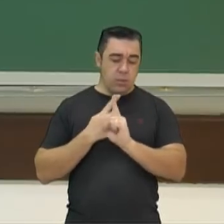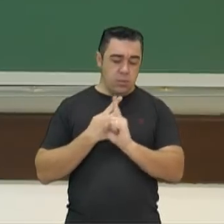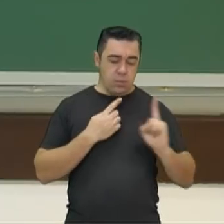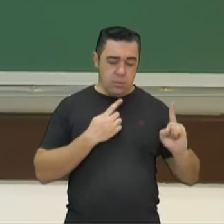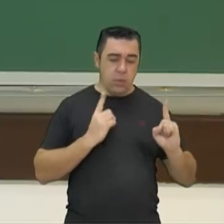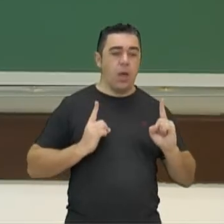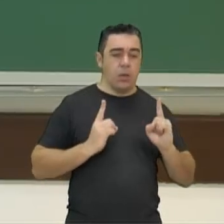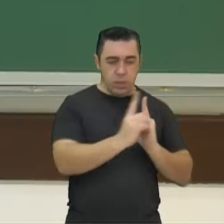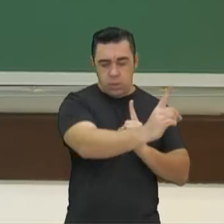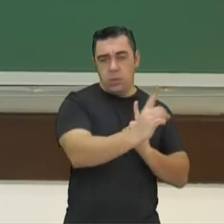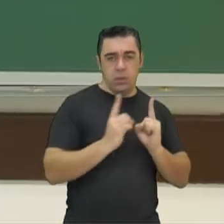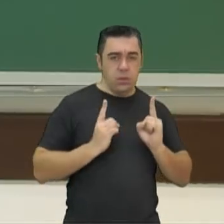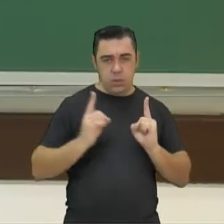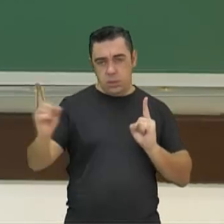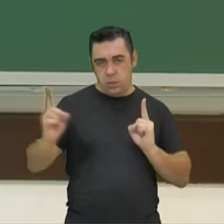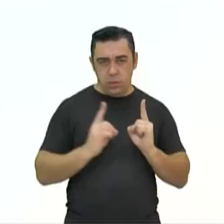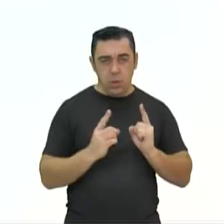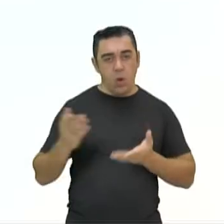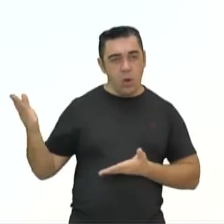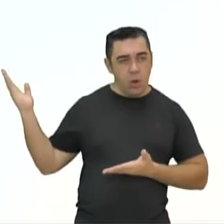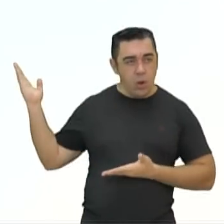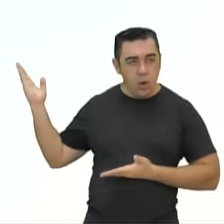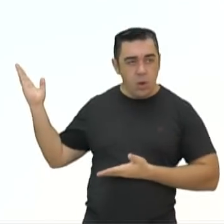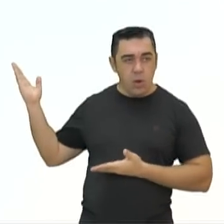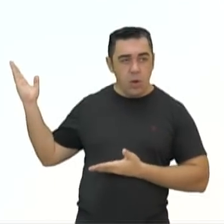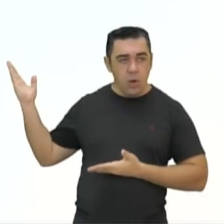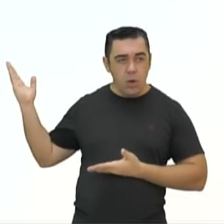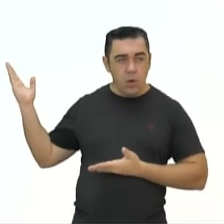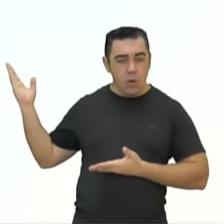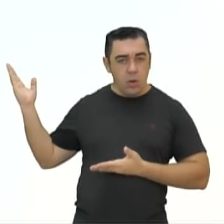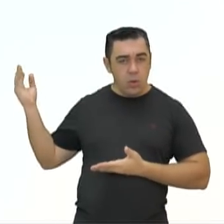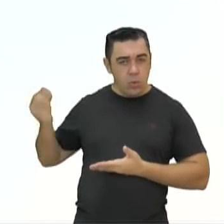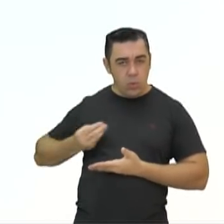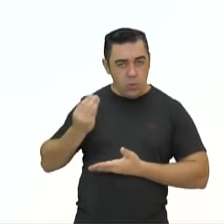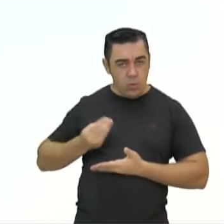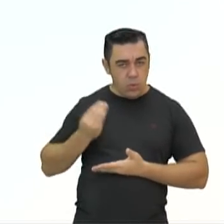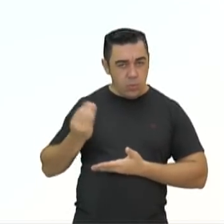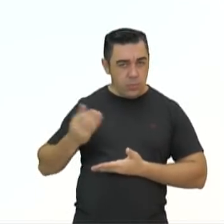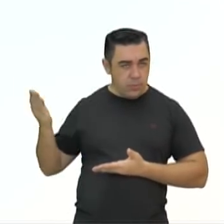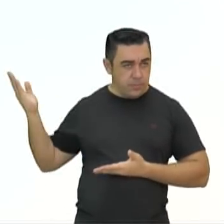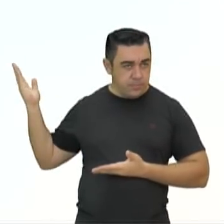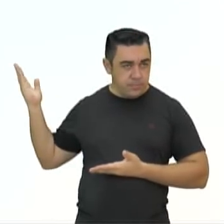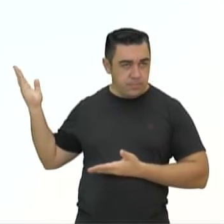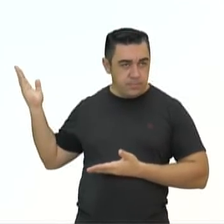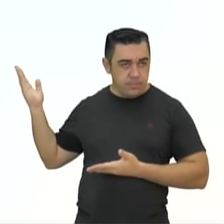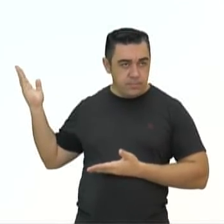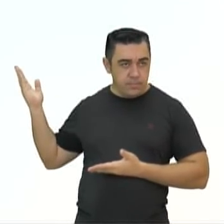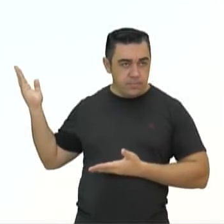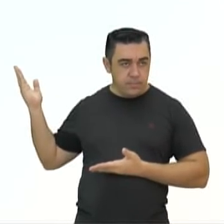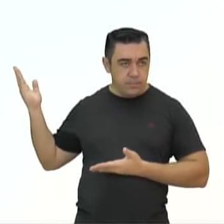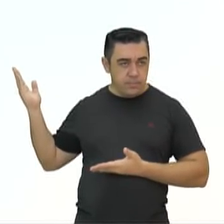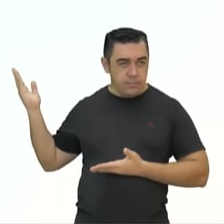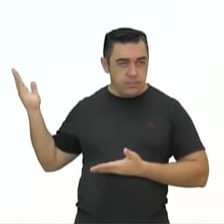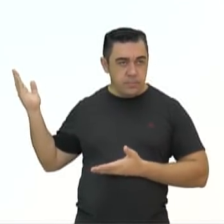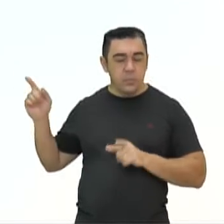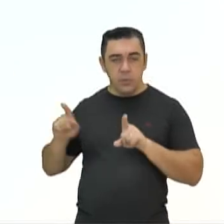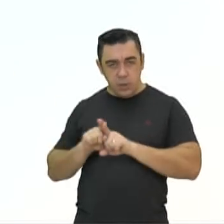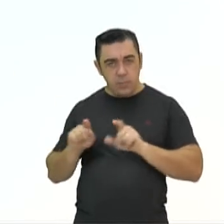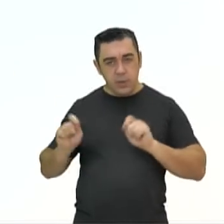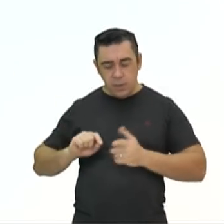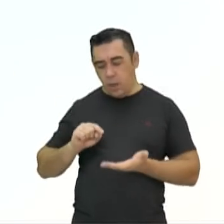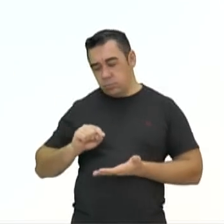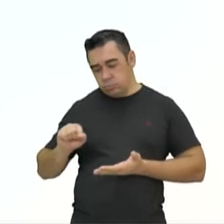passar. Aqui a representação, né, em X. Pode estar aqui, mas pode ser nessa